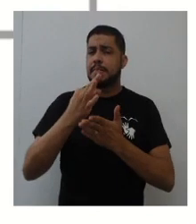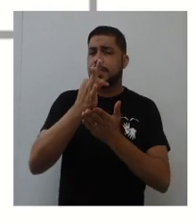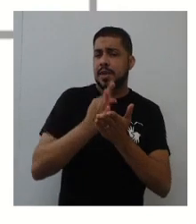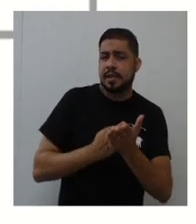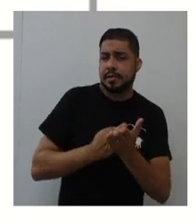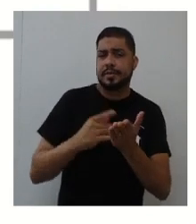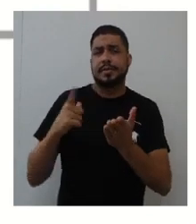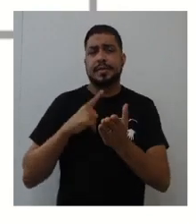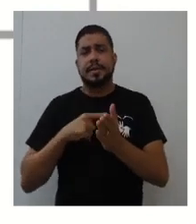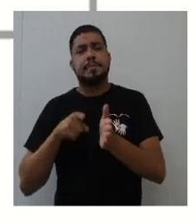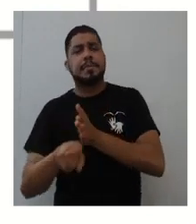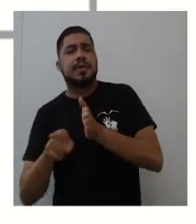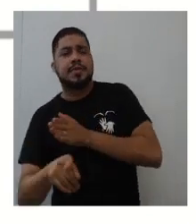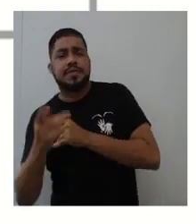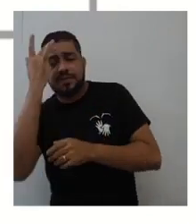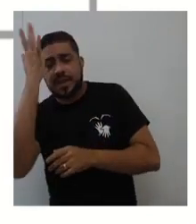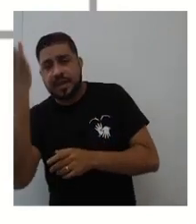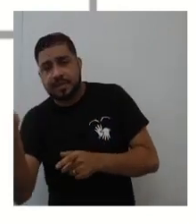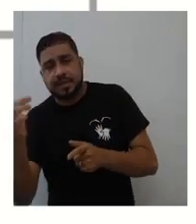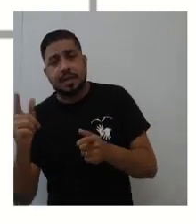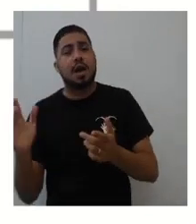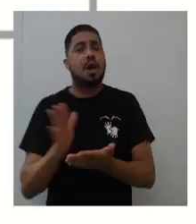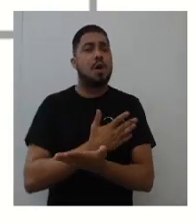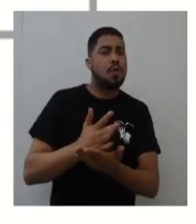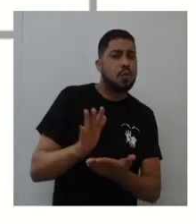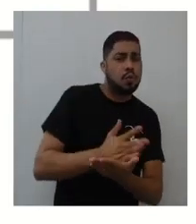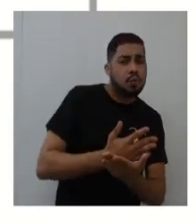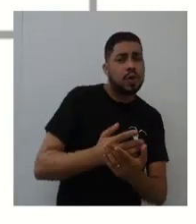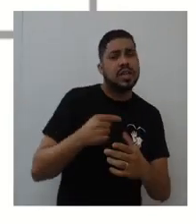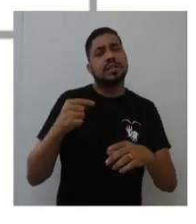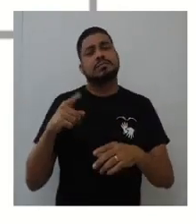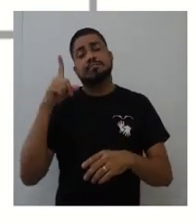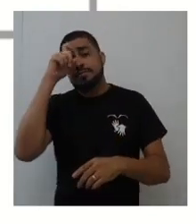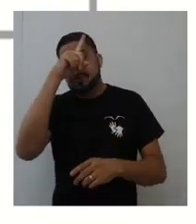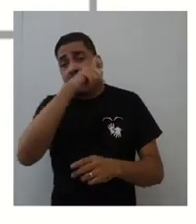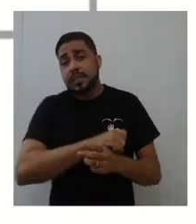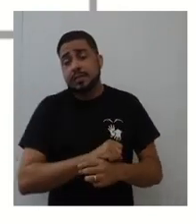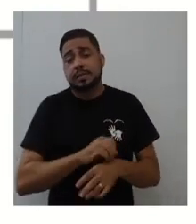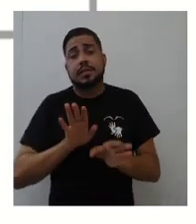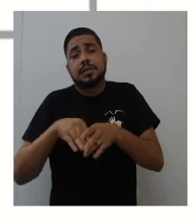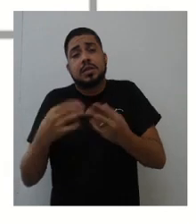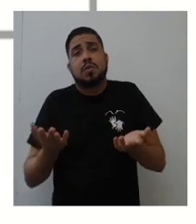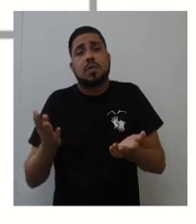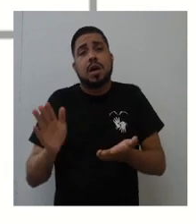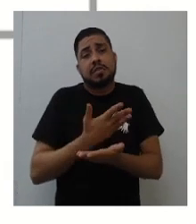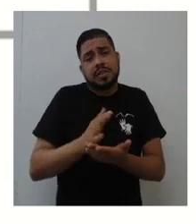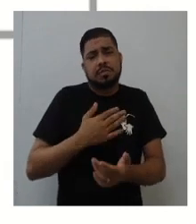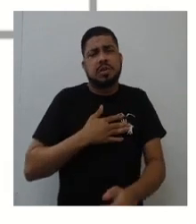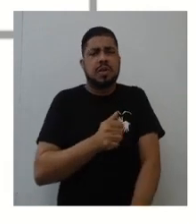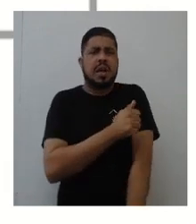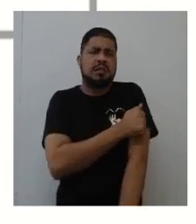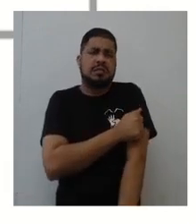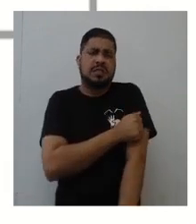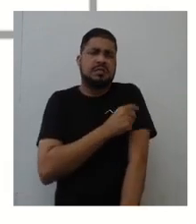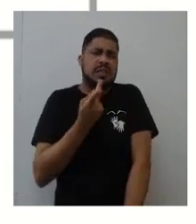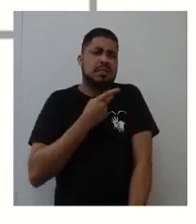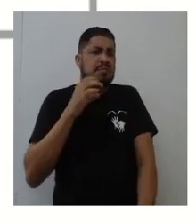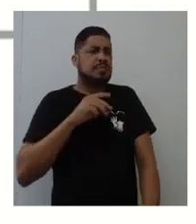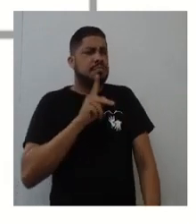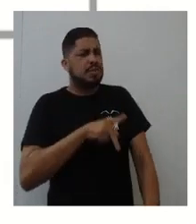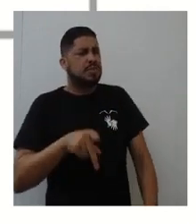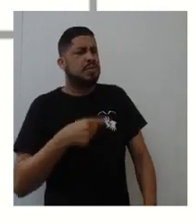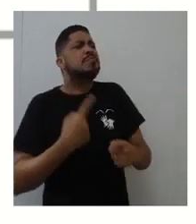mais fáceis e algumas questões que são mais complexas. Então, às vezes, os meus alunos, por exemplo, até dizem assim, professora, por que